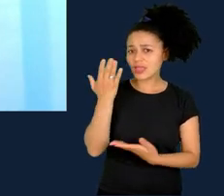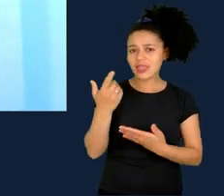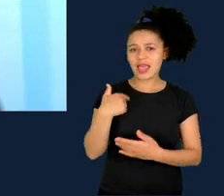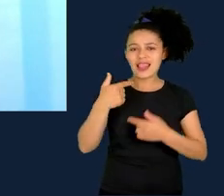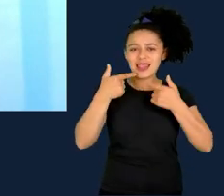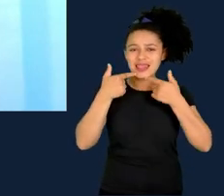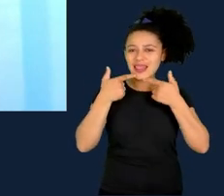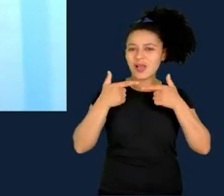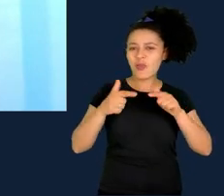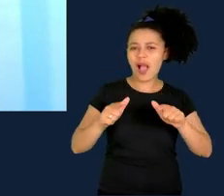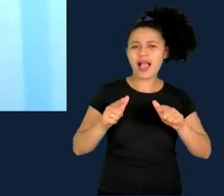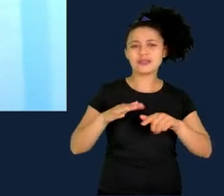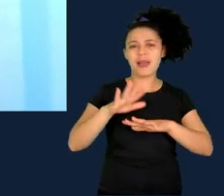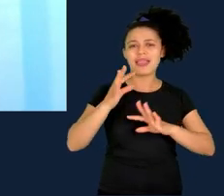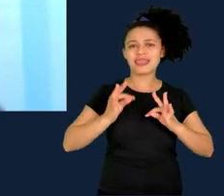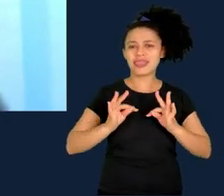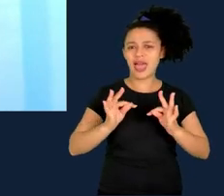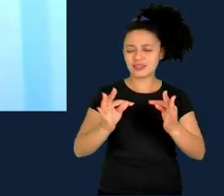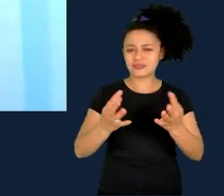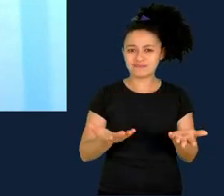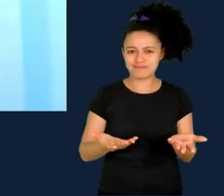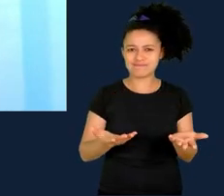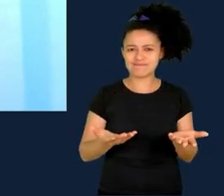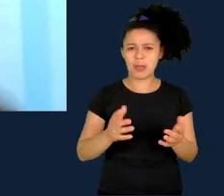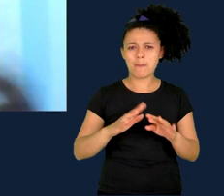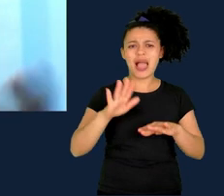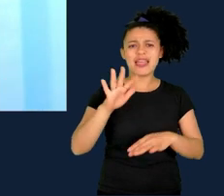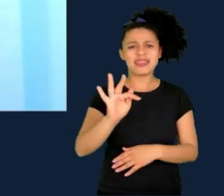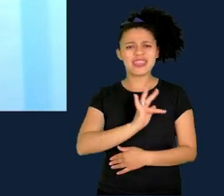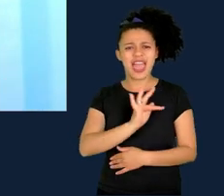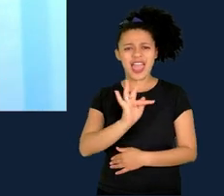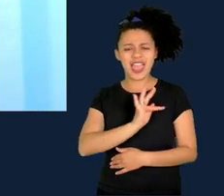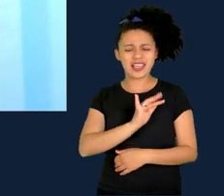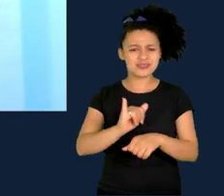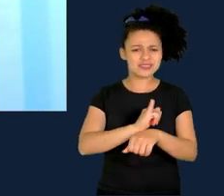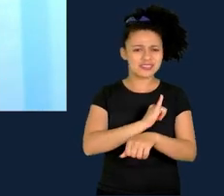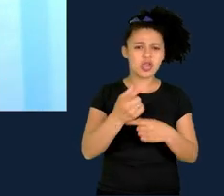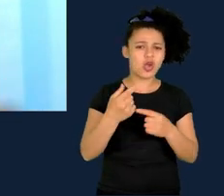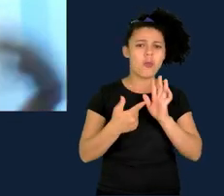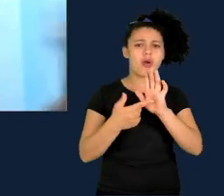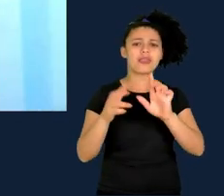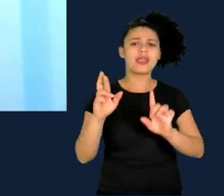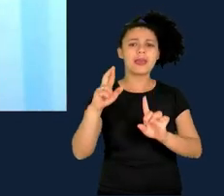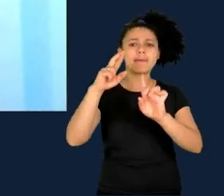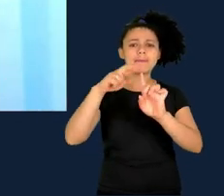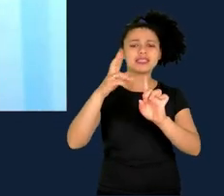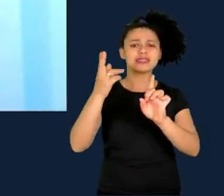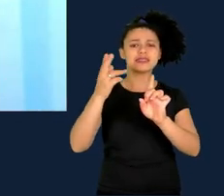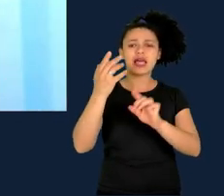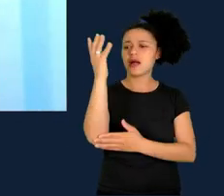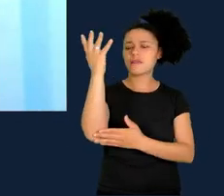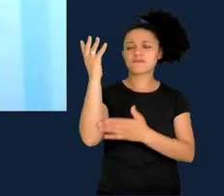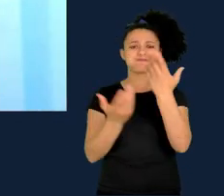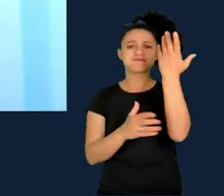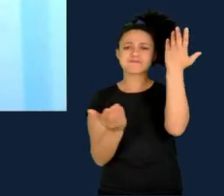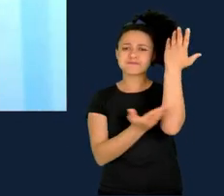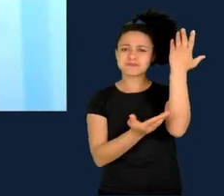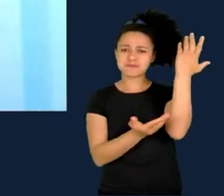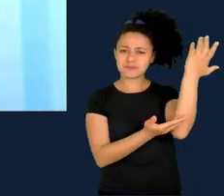linguagem técnica usada para representar esses desmatamentos, né? Ou seja, lá